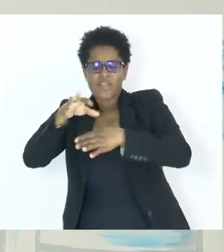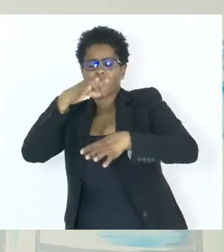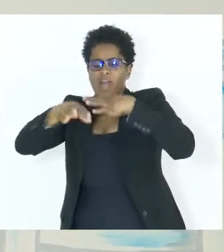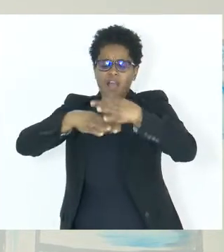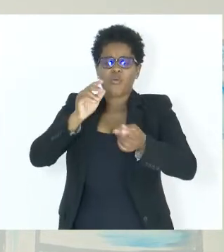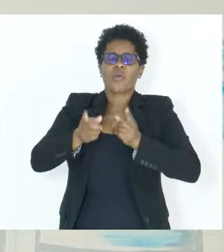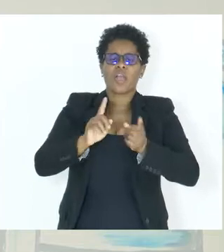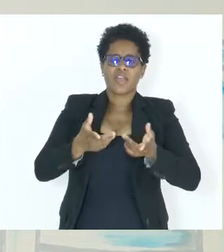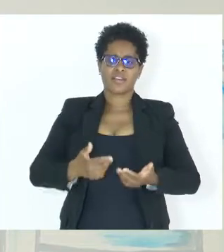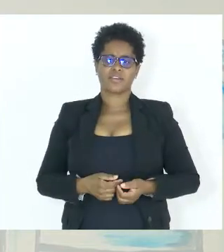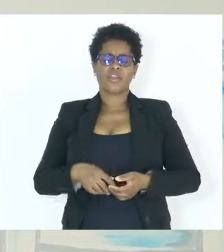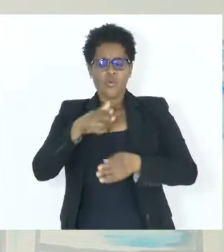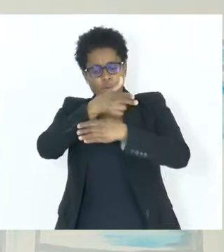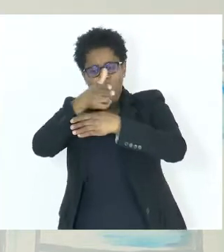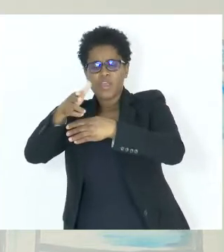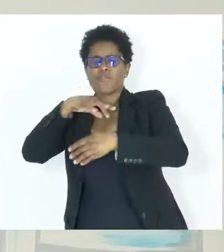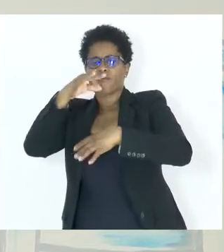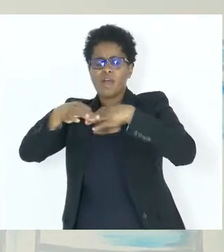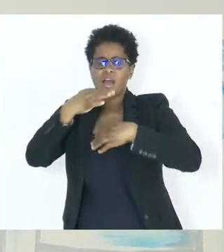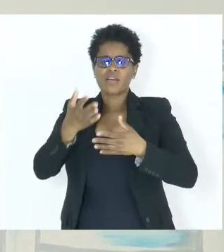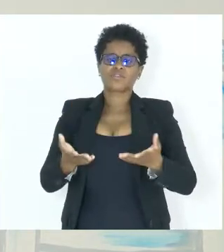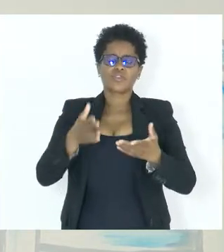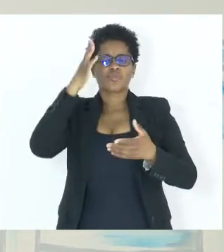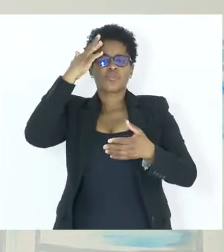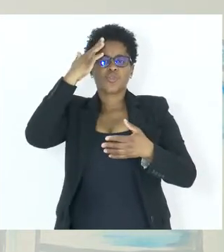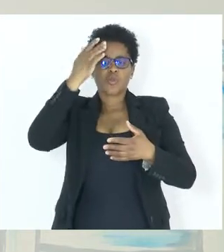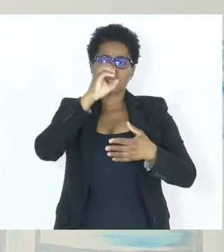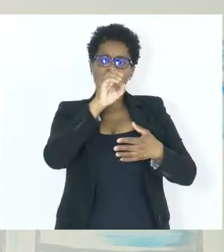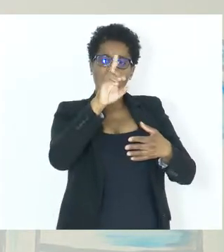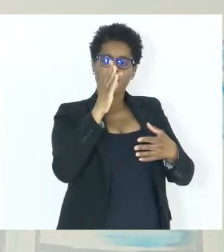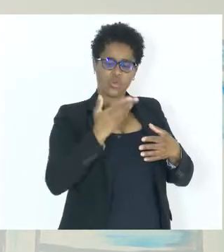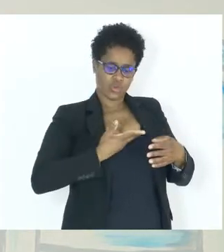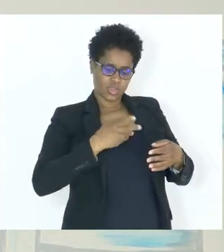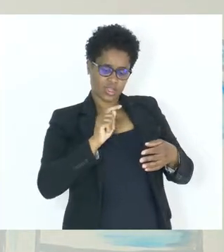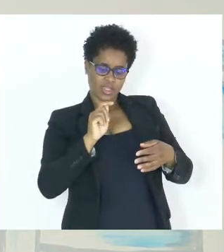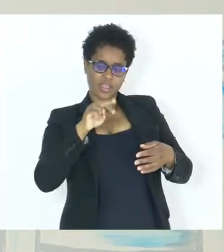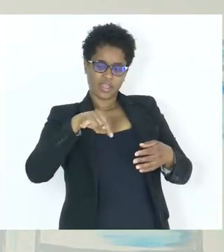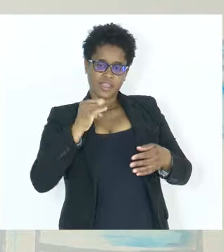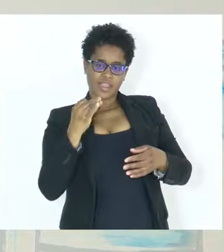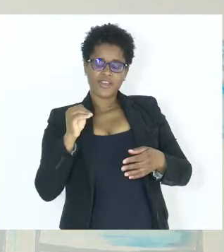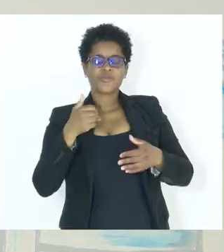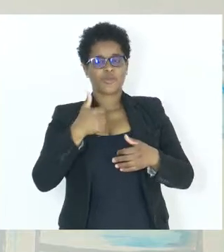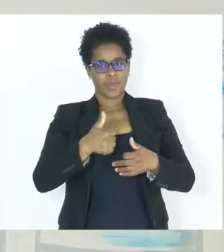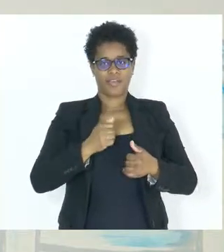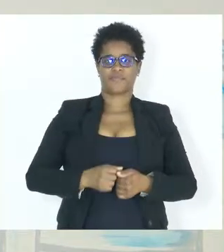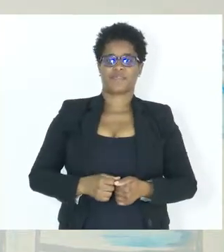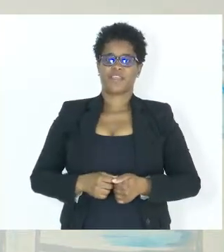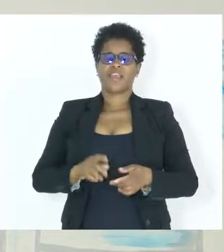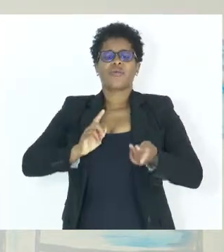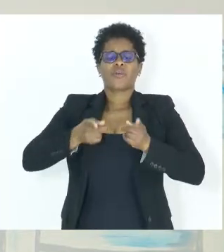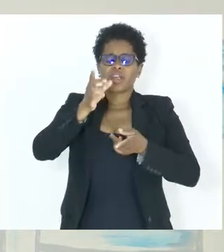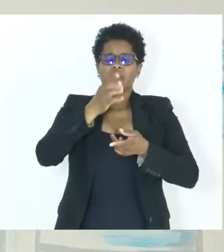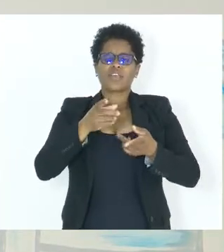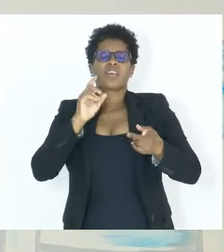sobre o quê? O vídeo fala sobre os números ordinais. Muito bem. E o que